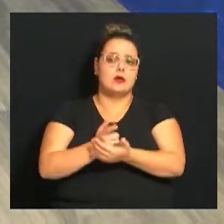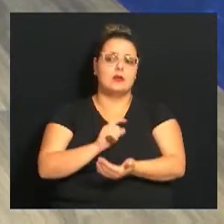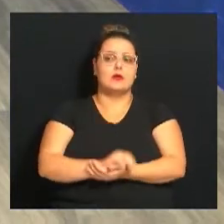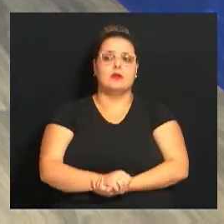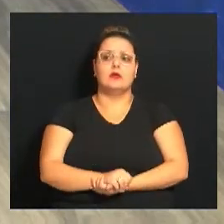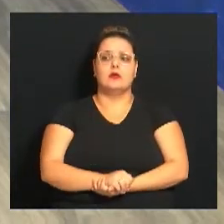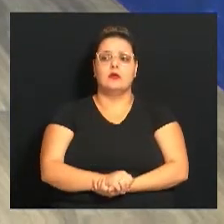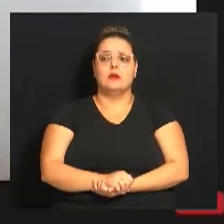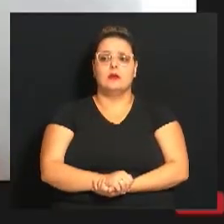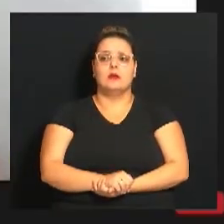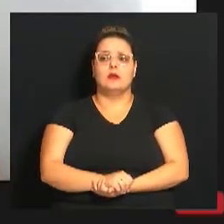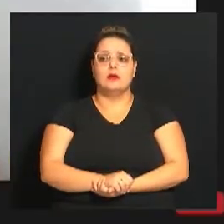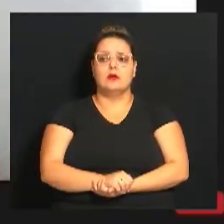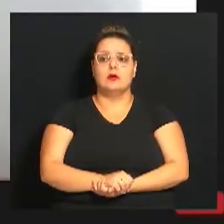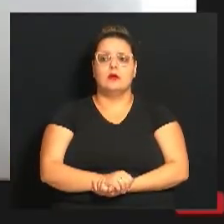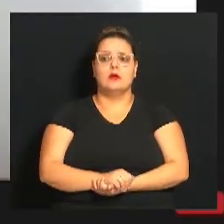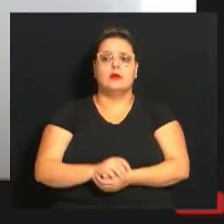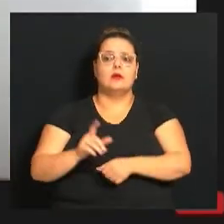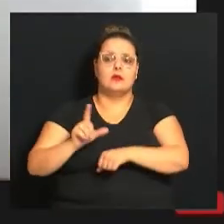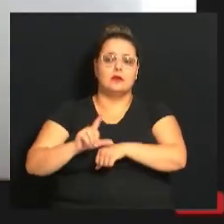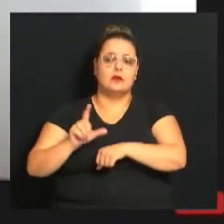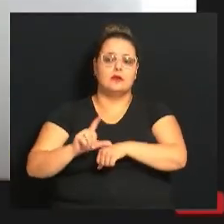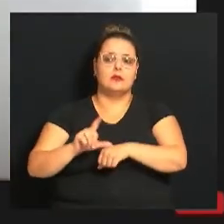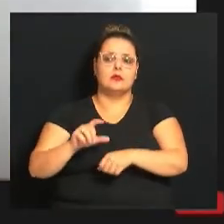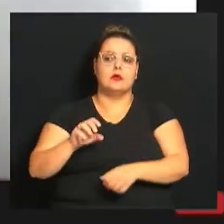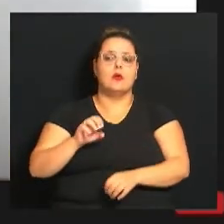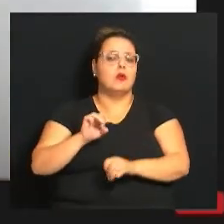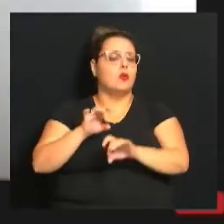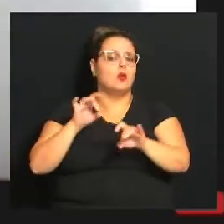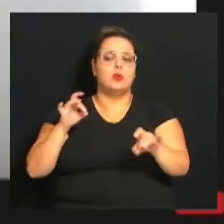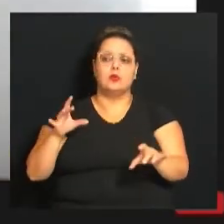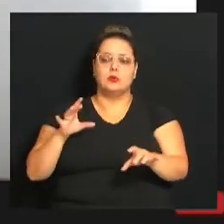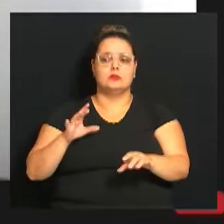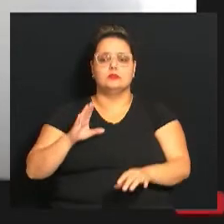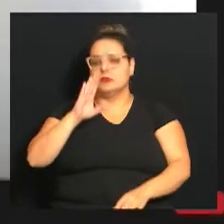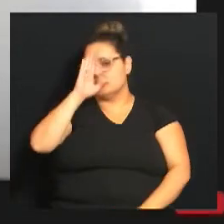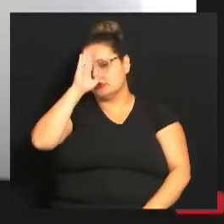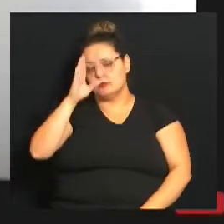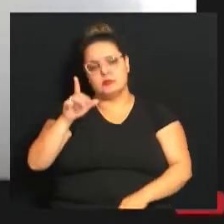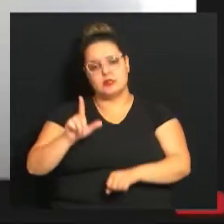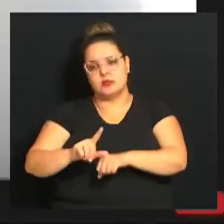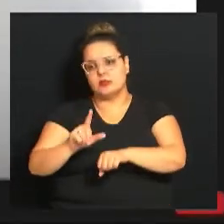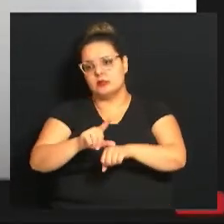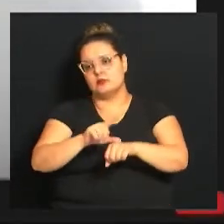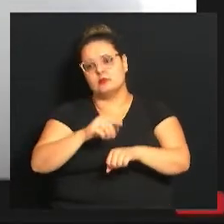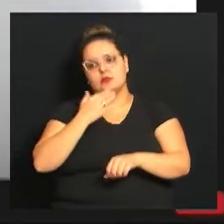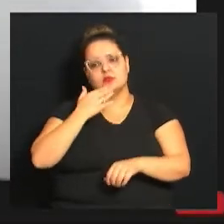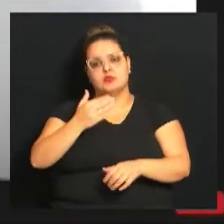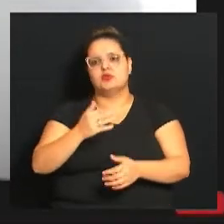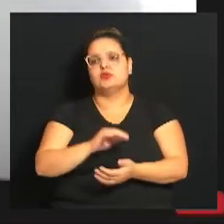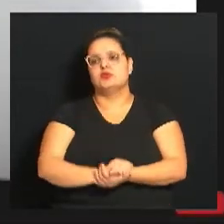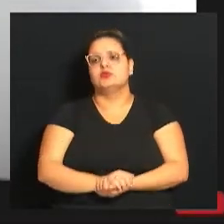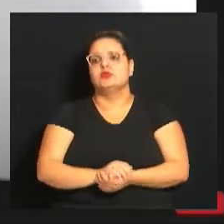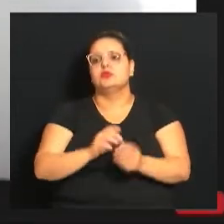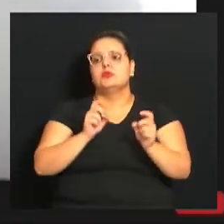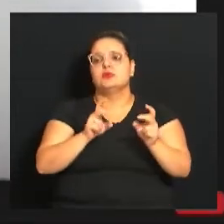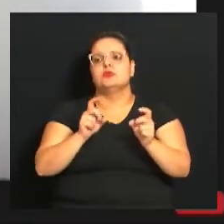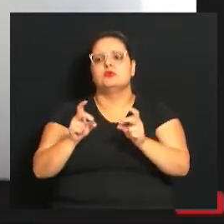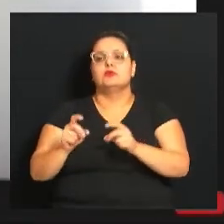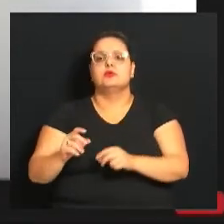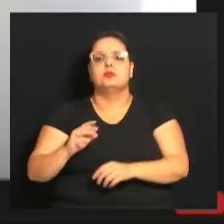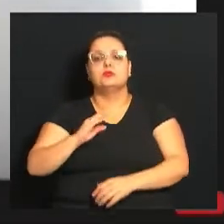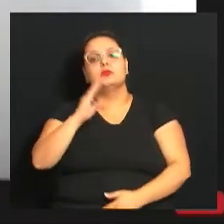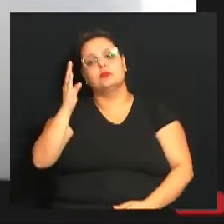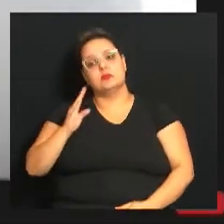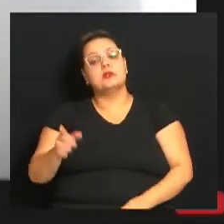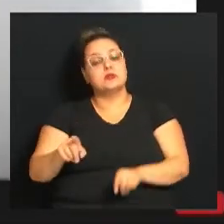Você pode achar na livraria Martins Fontes Online ou nas principais livrarias por encomenda, tá à venda no Brasil e em Portugal, porque